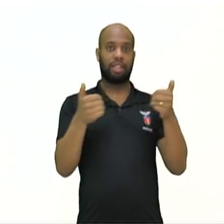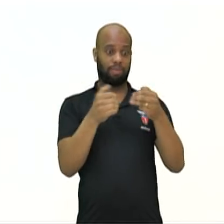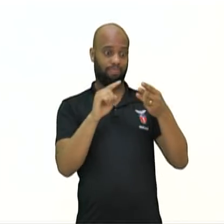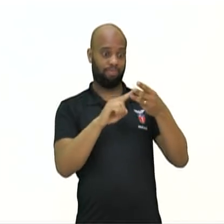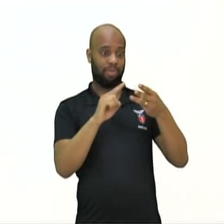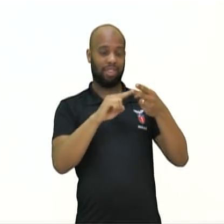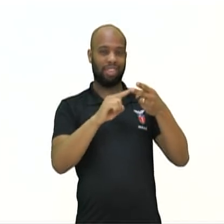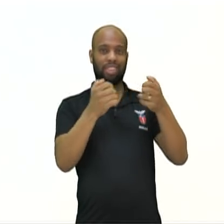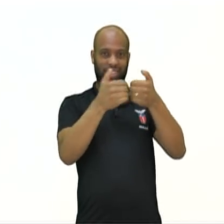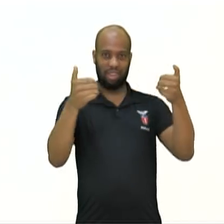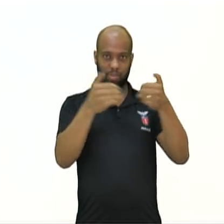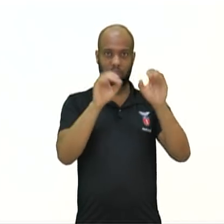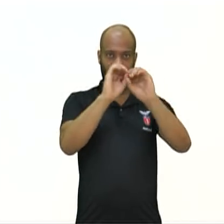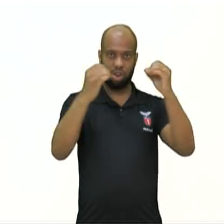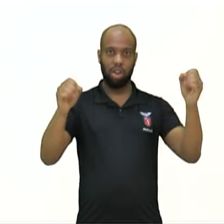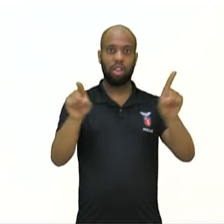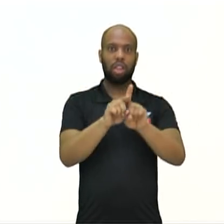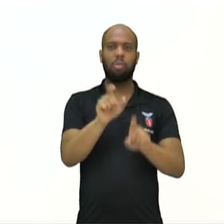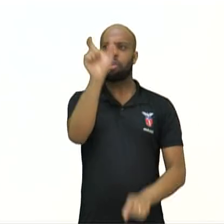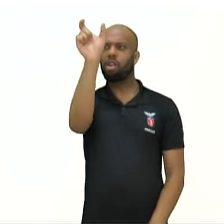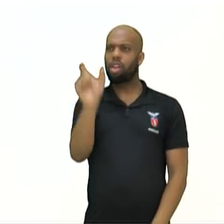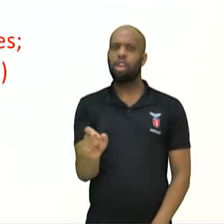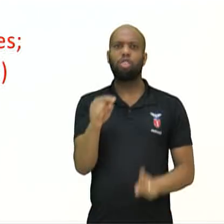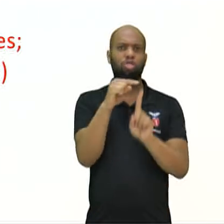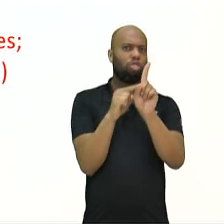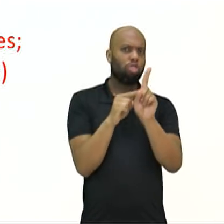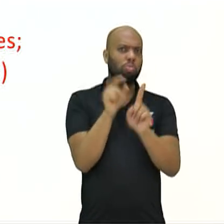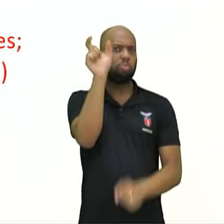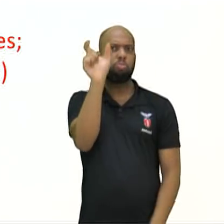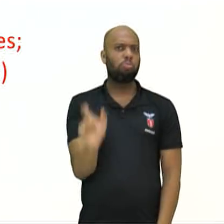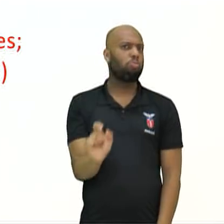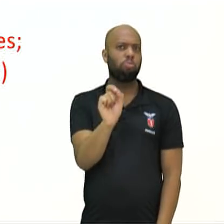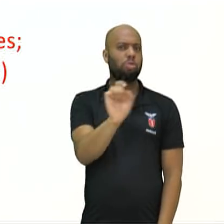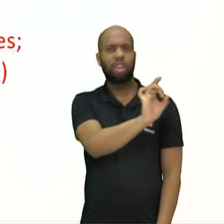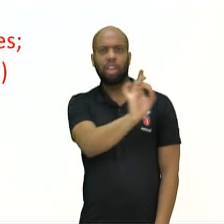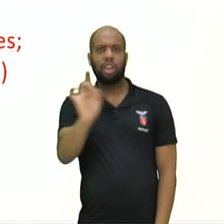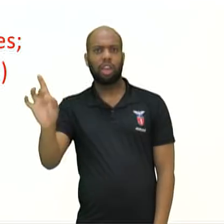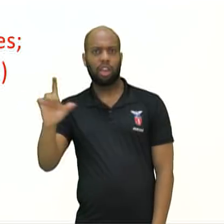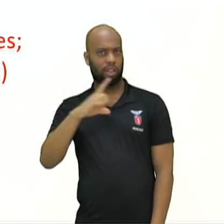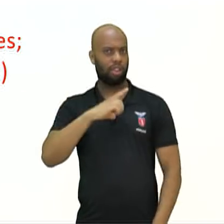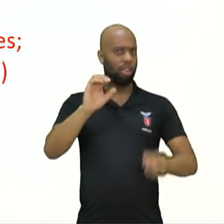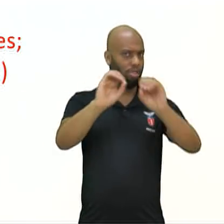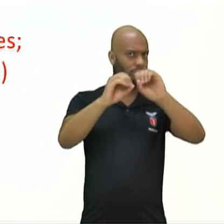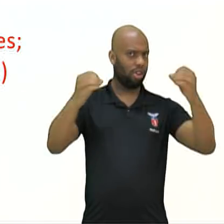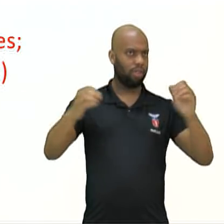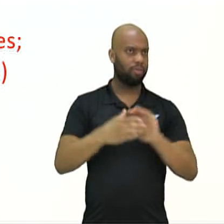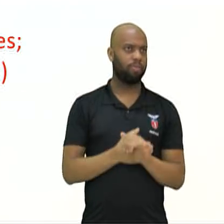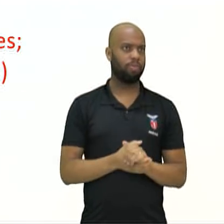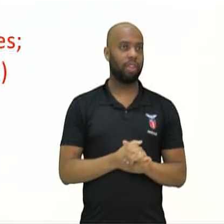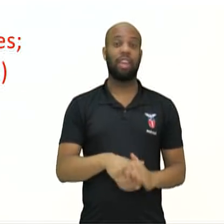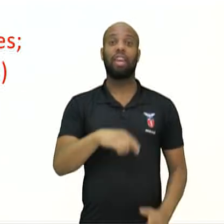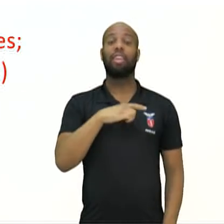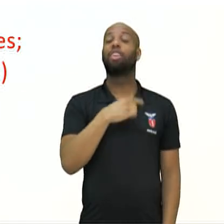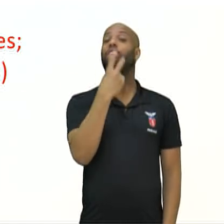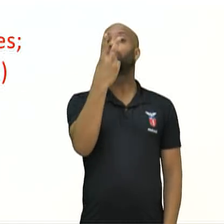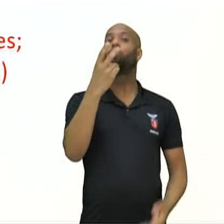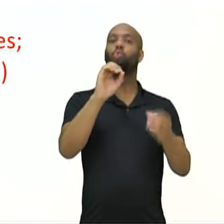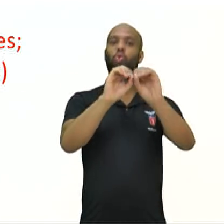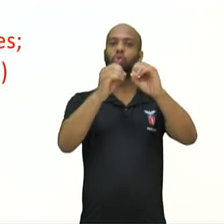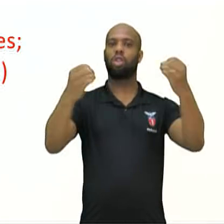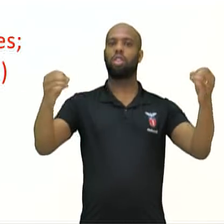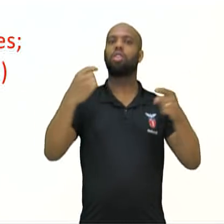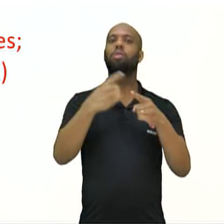desse período e classifica o sujeito de cada uma delas. Bom, então lá, 2 orações. Por que